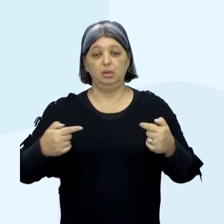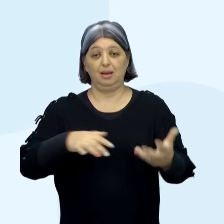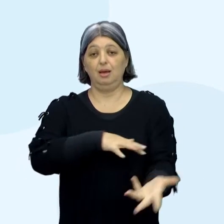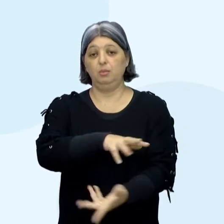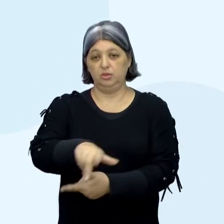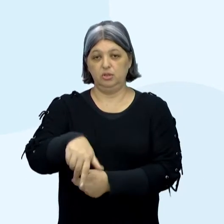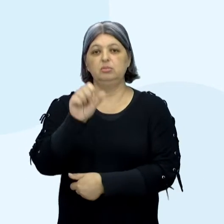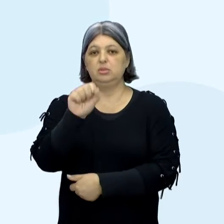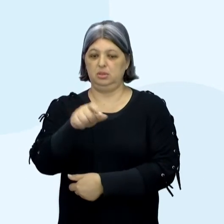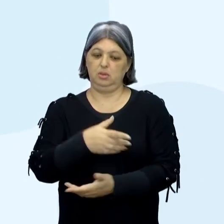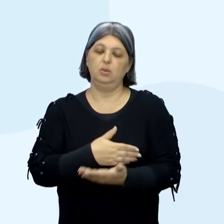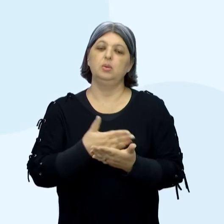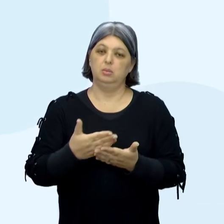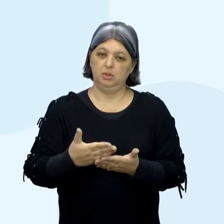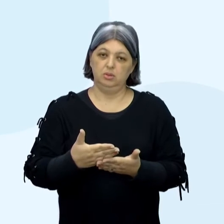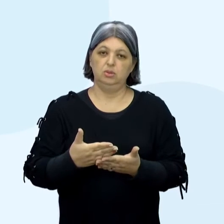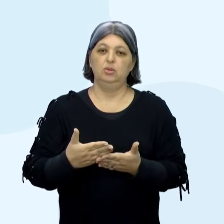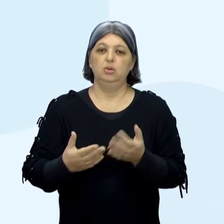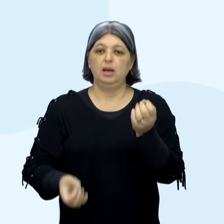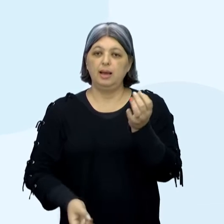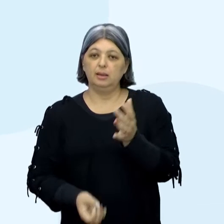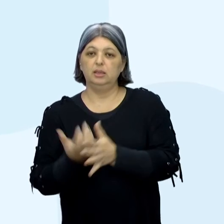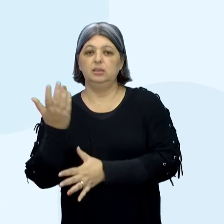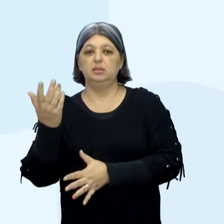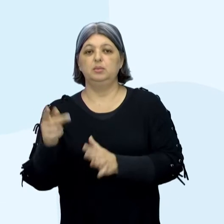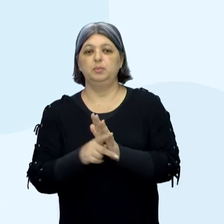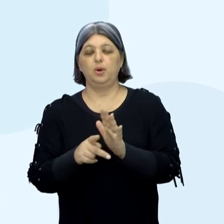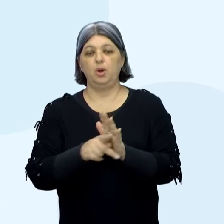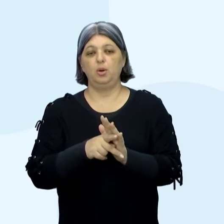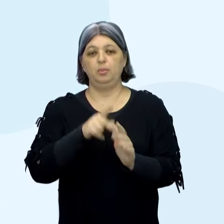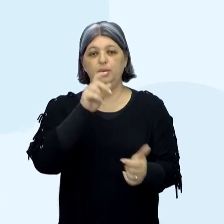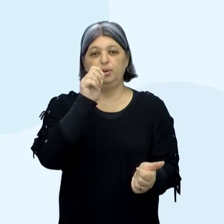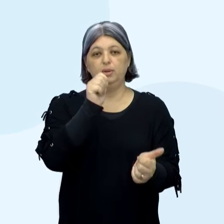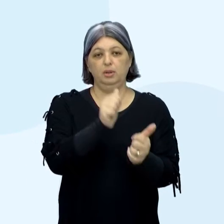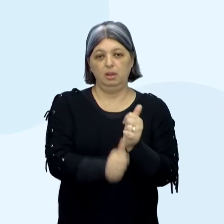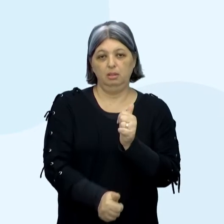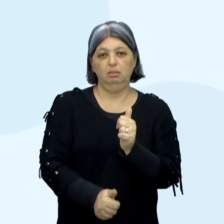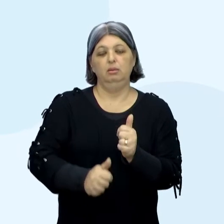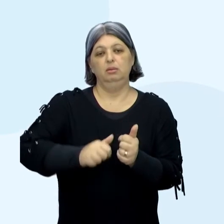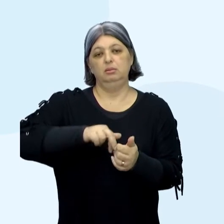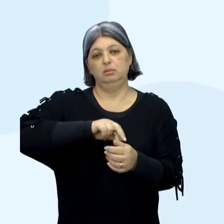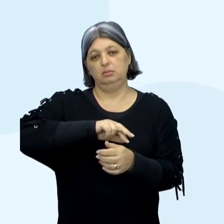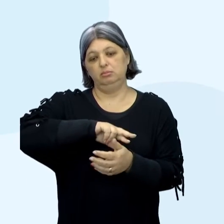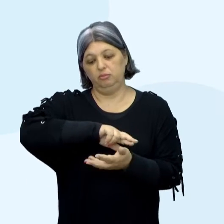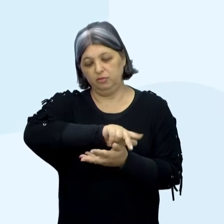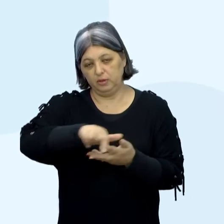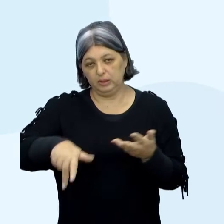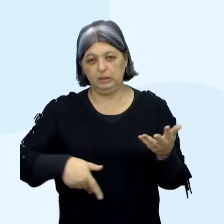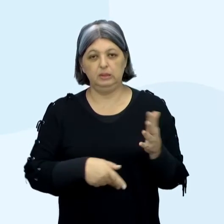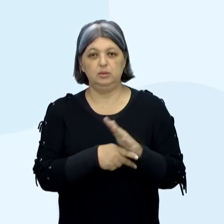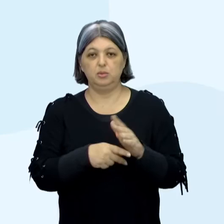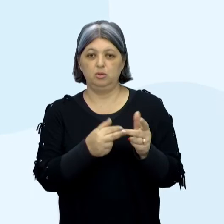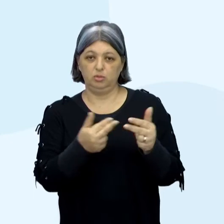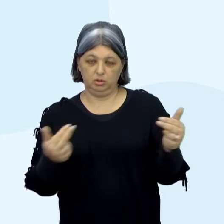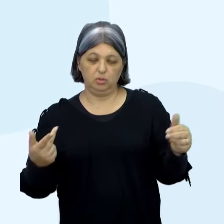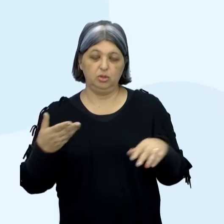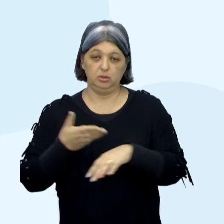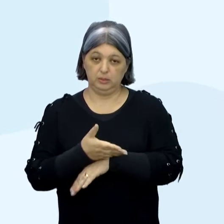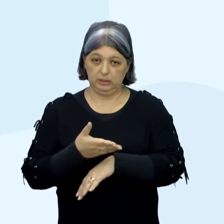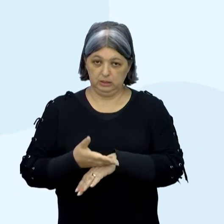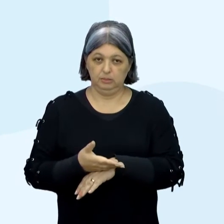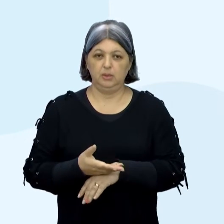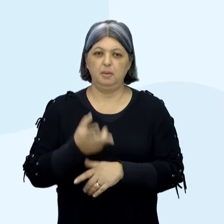Sim, foi assim que iniciou-se a história aí dos atletas paralímpicos, né? Na sociedade pós-moderna, mesmo que